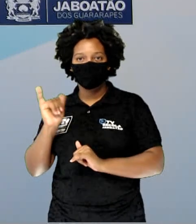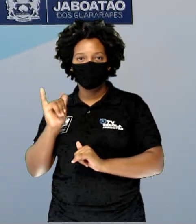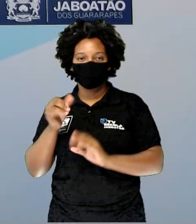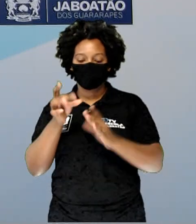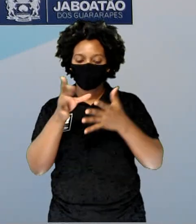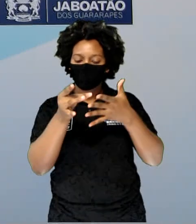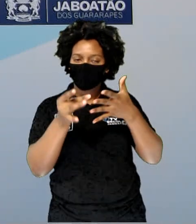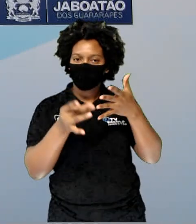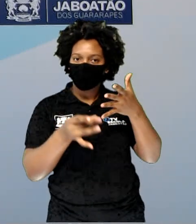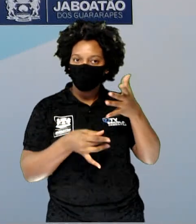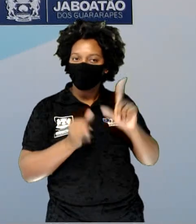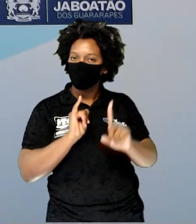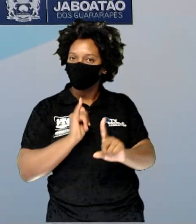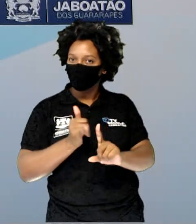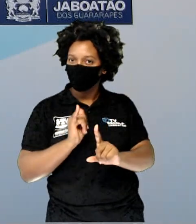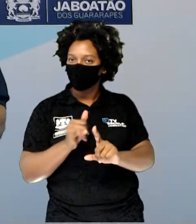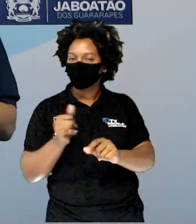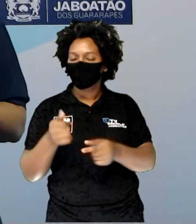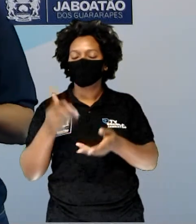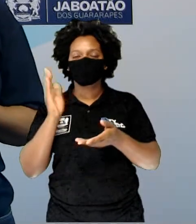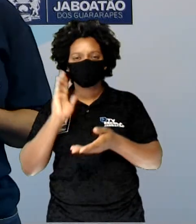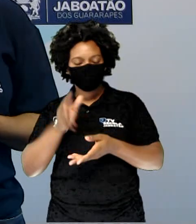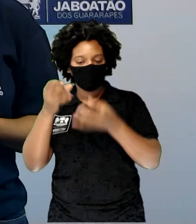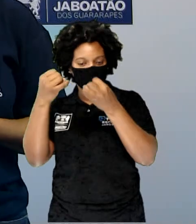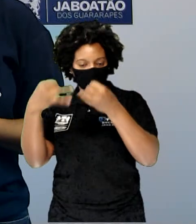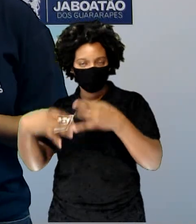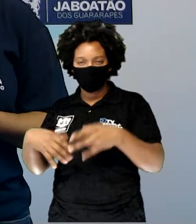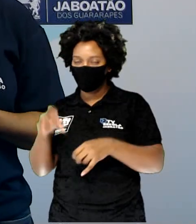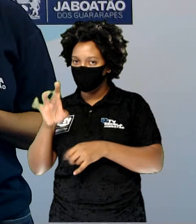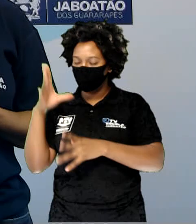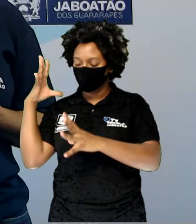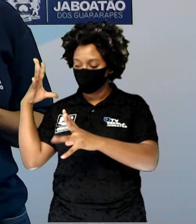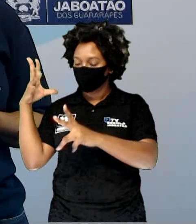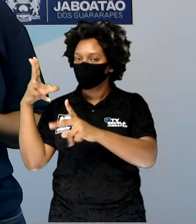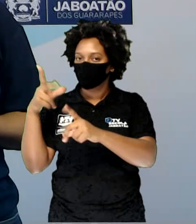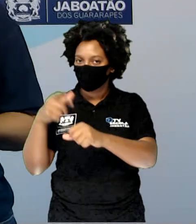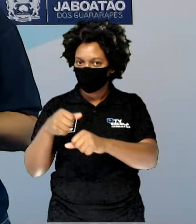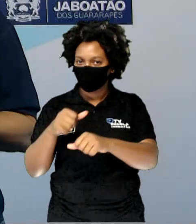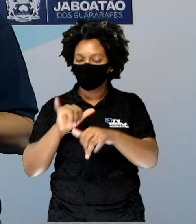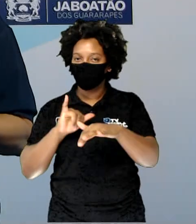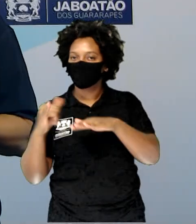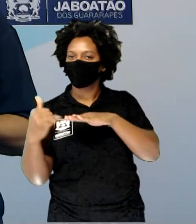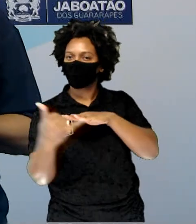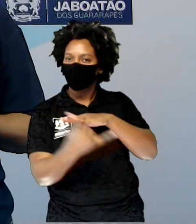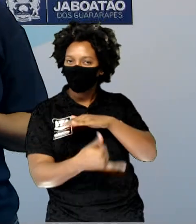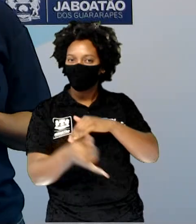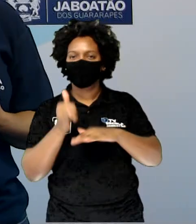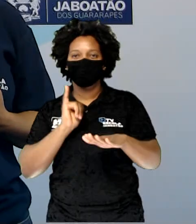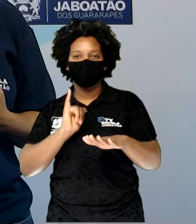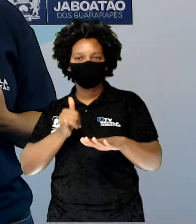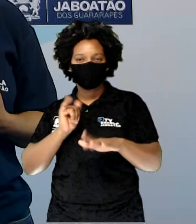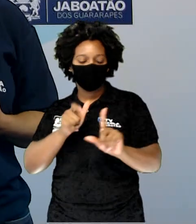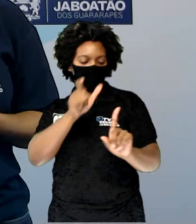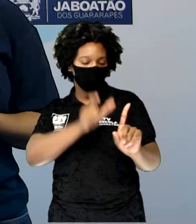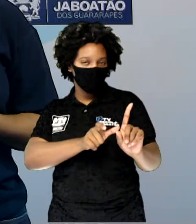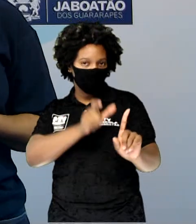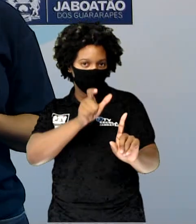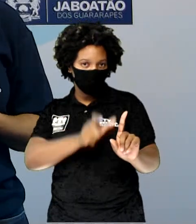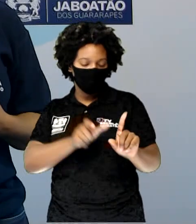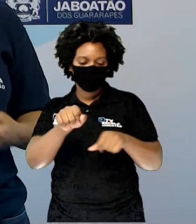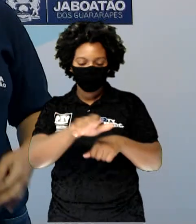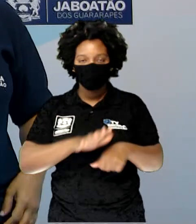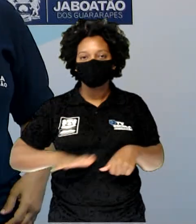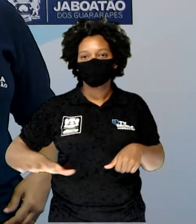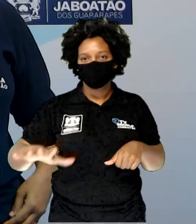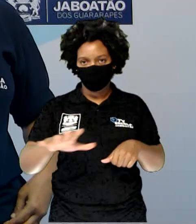de narrativa, como eu já expliquei antes, a gente está revisando, né? A questão do enredo, narrador, personagem,